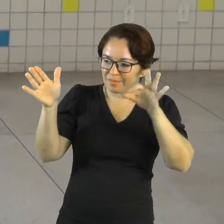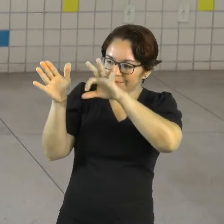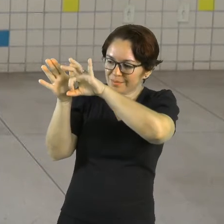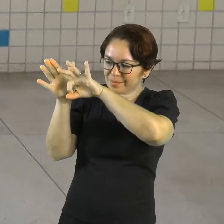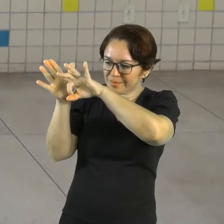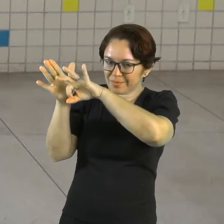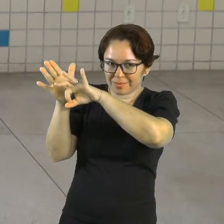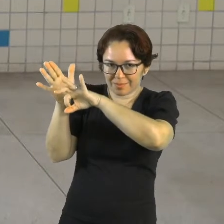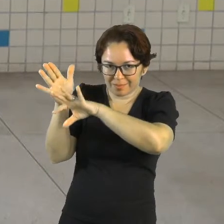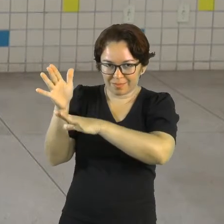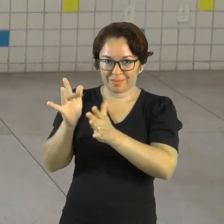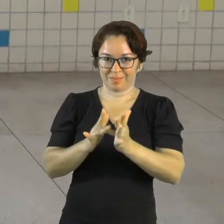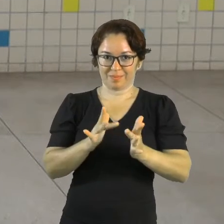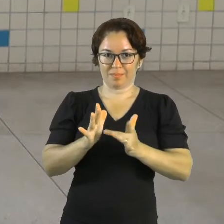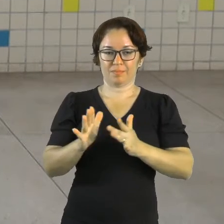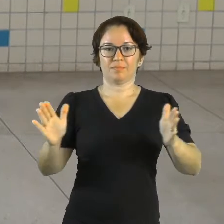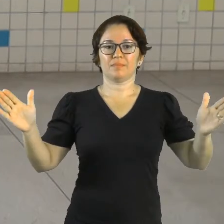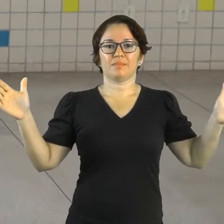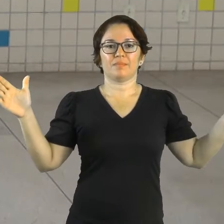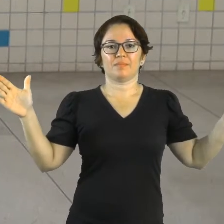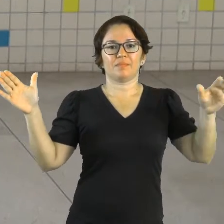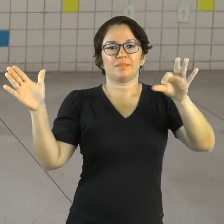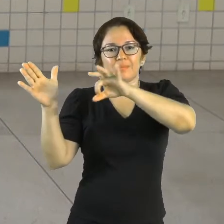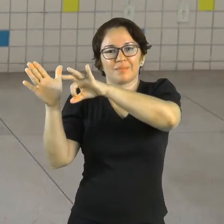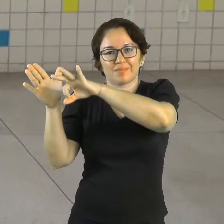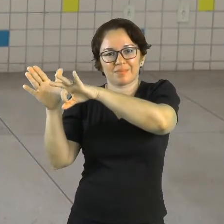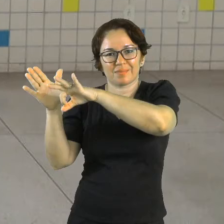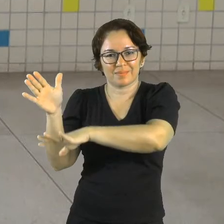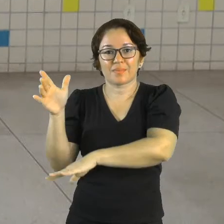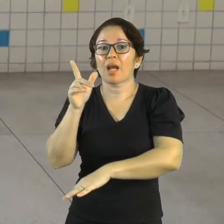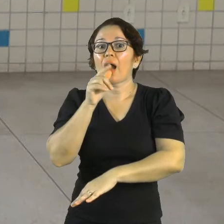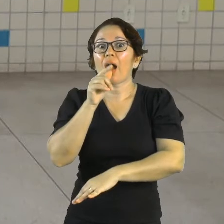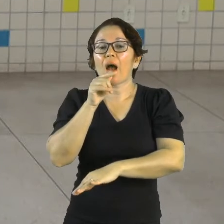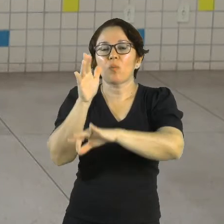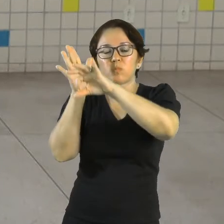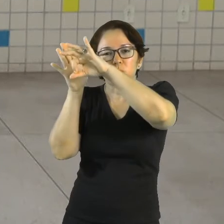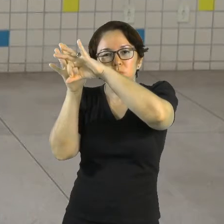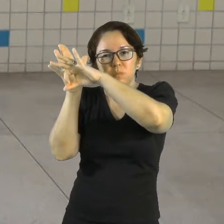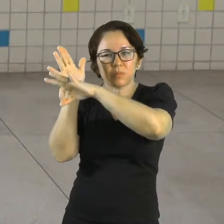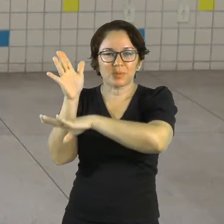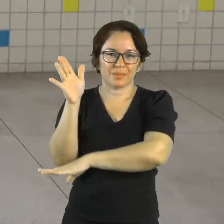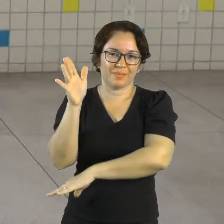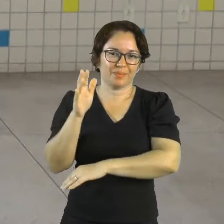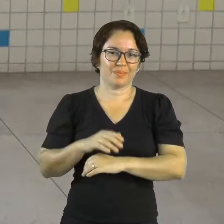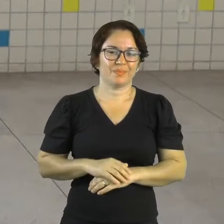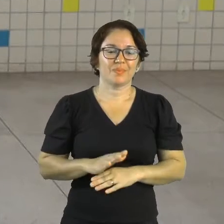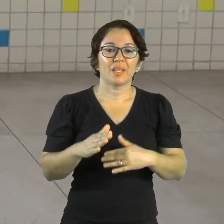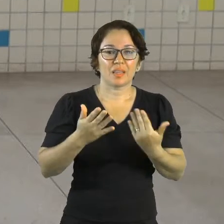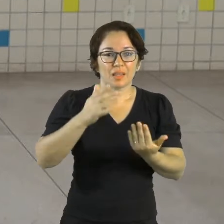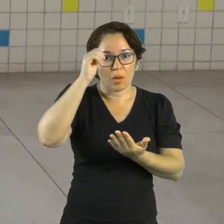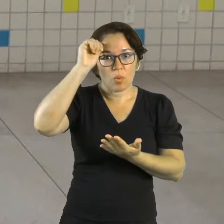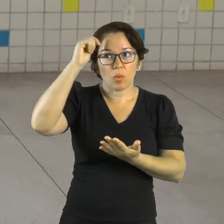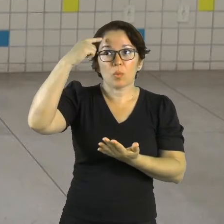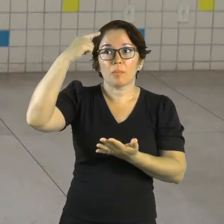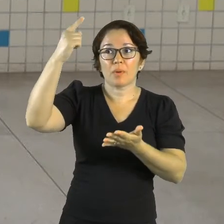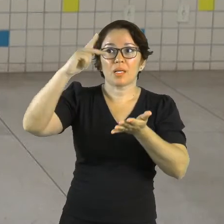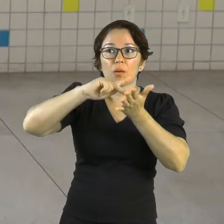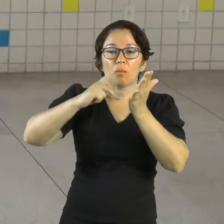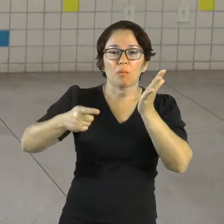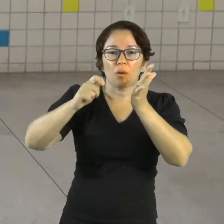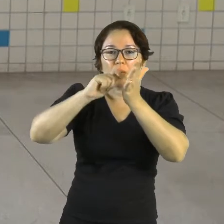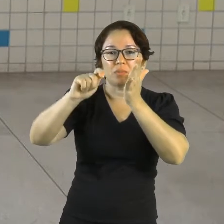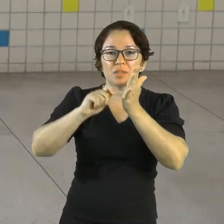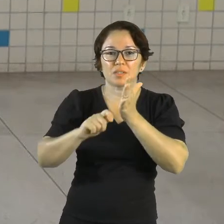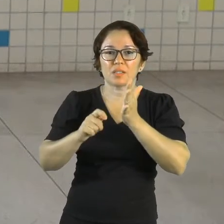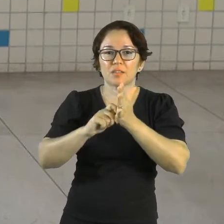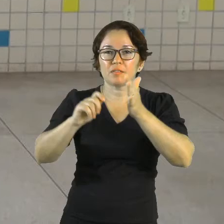dedo do Cristo Redentor. Por isso que o Sérgio Caparelli usou a imagem de um homem de braços abertos, que lembra a